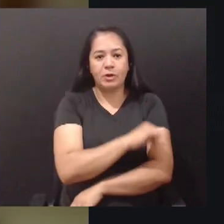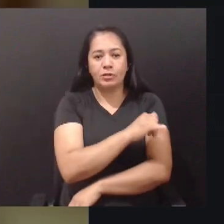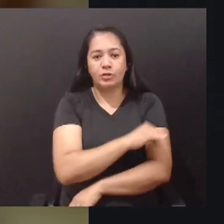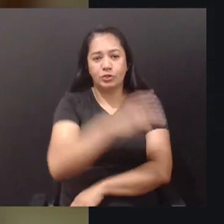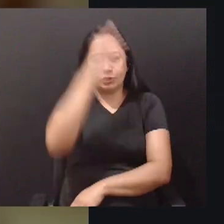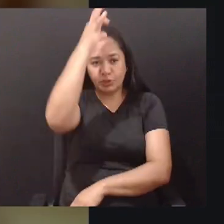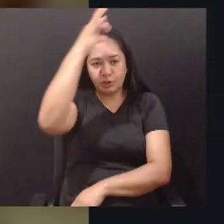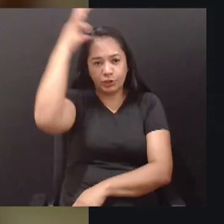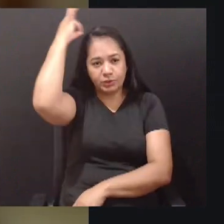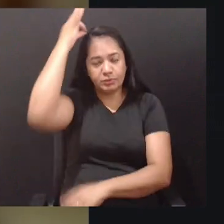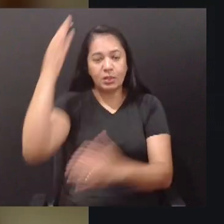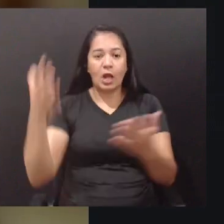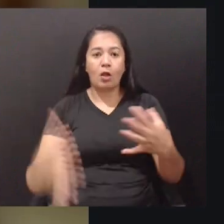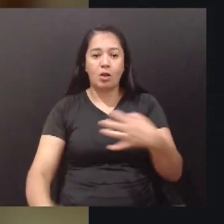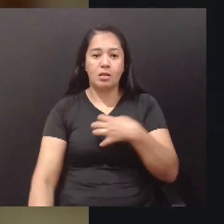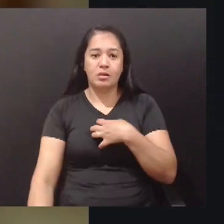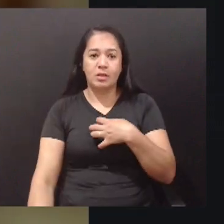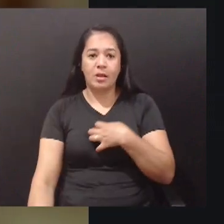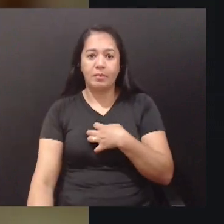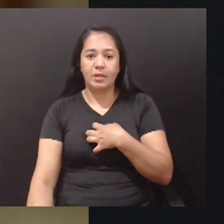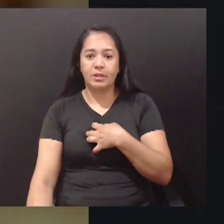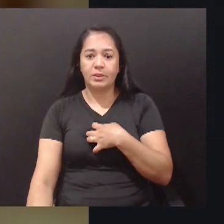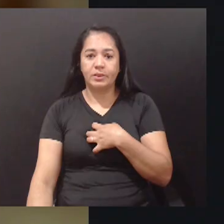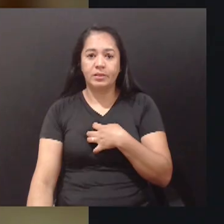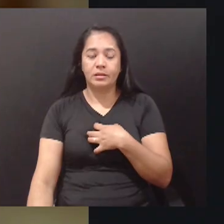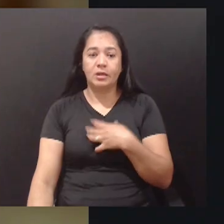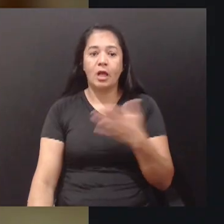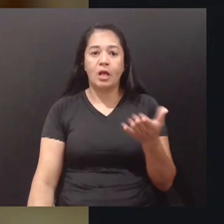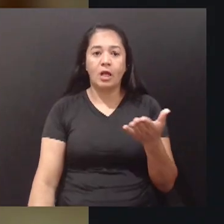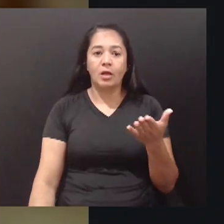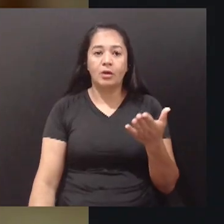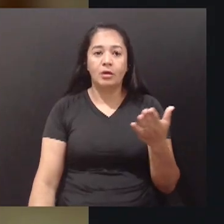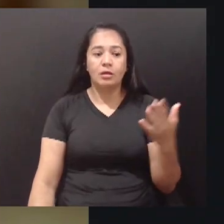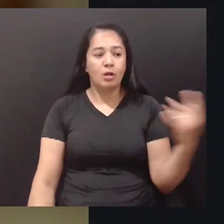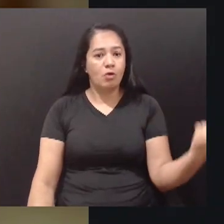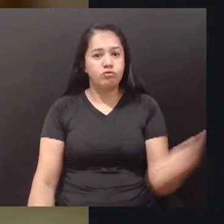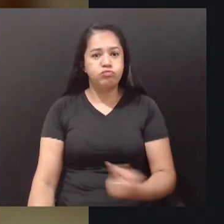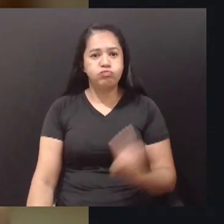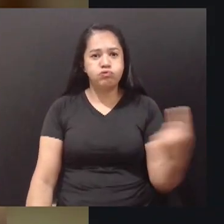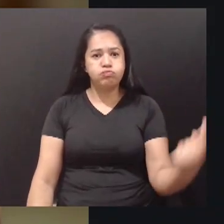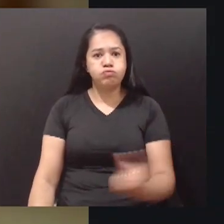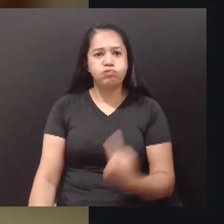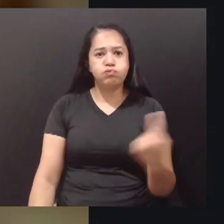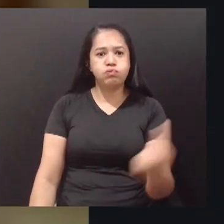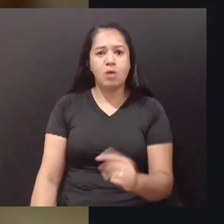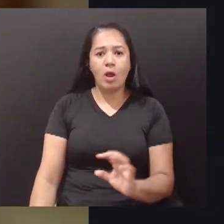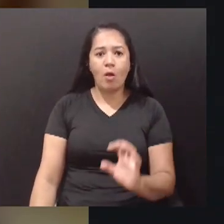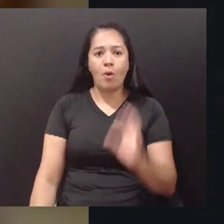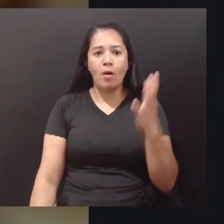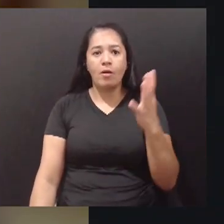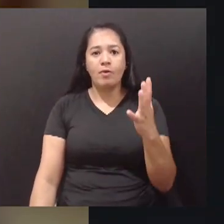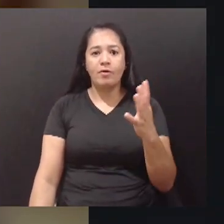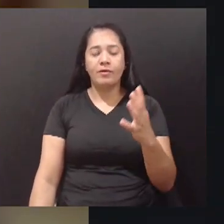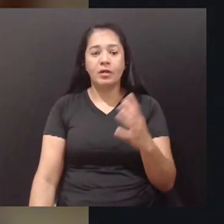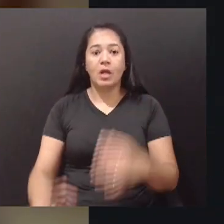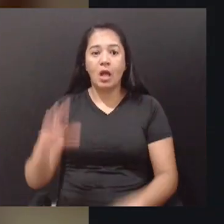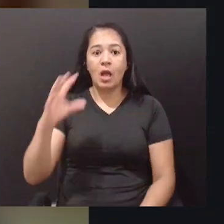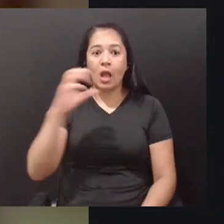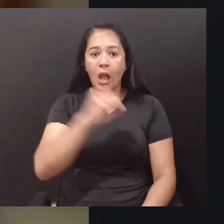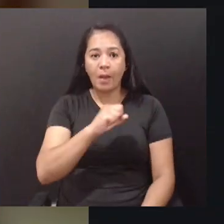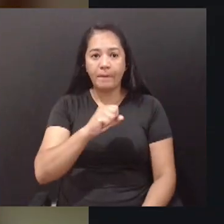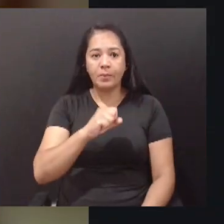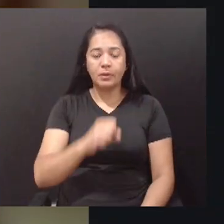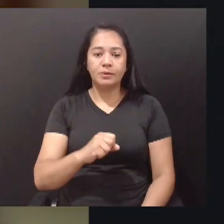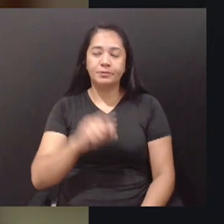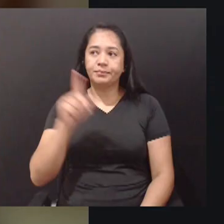na Bahia, o excesso de chuva. Agora, o tornado é um evento de segundos. Esse tornado em Rio